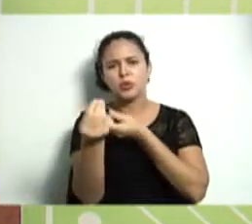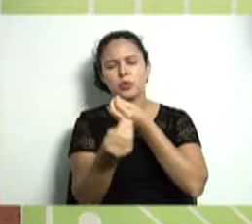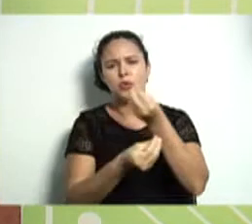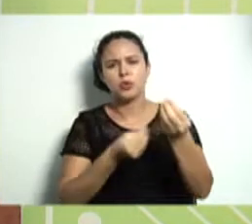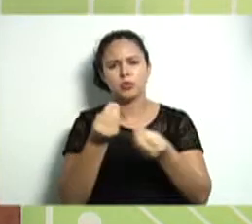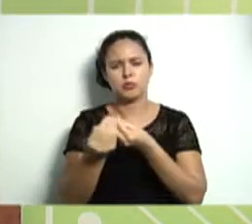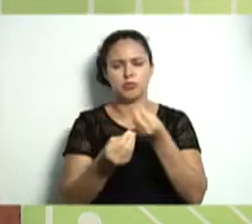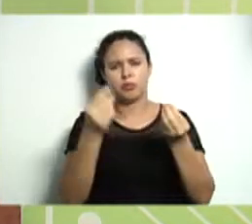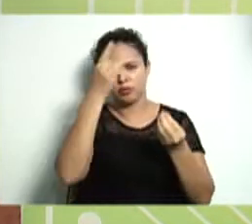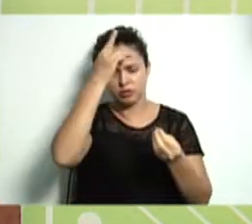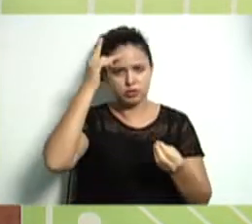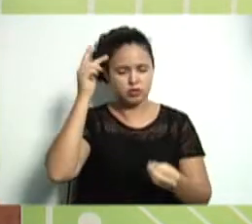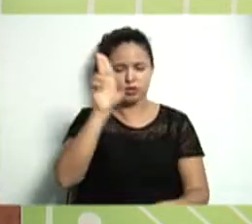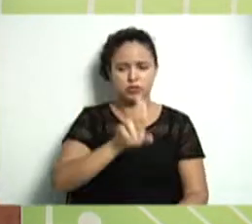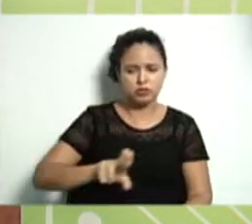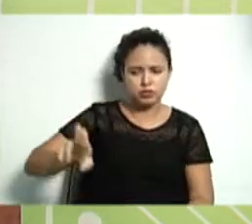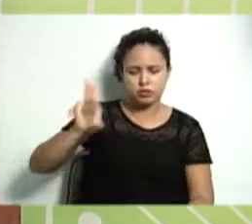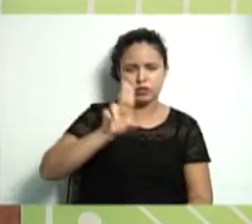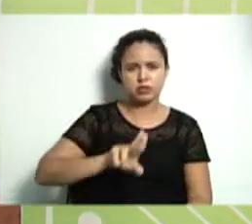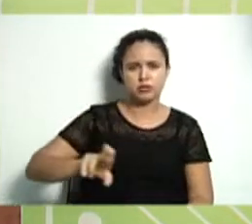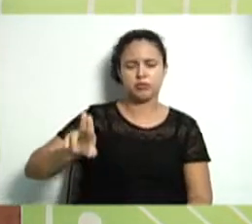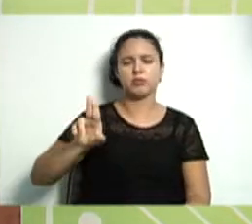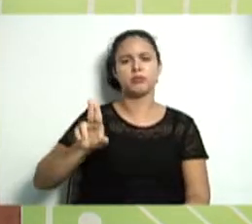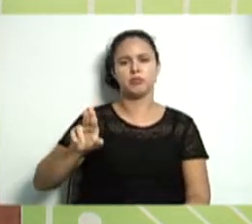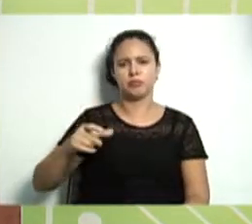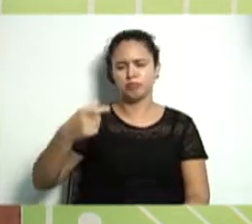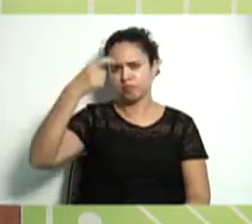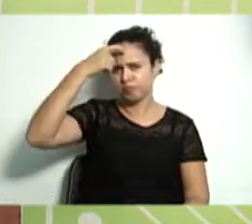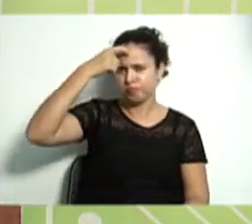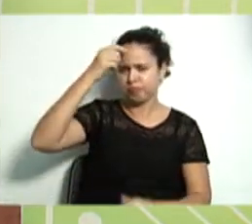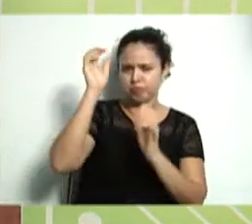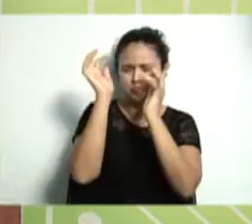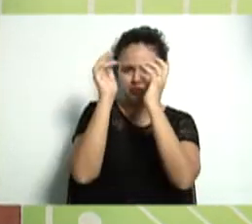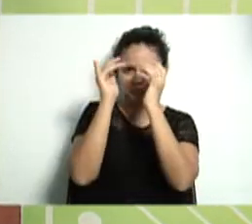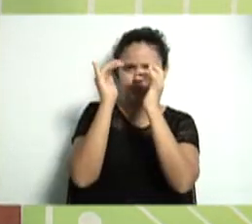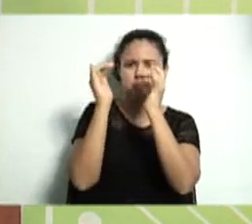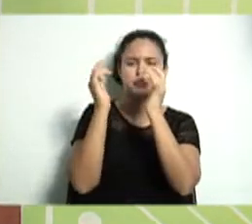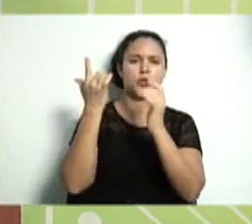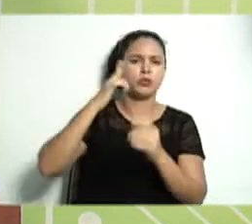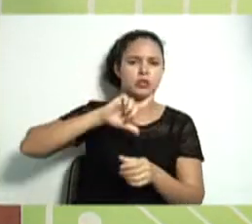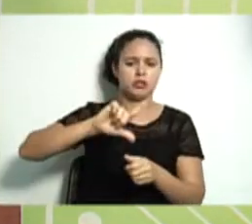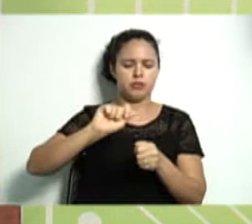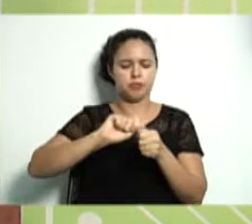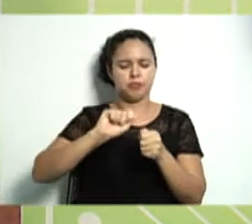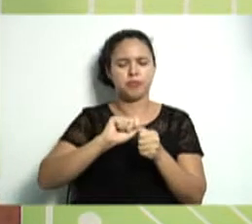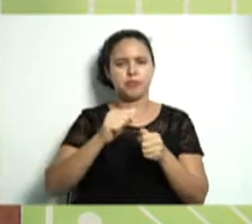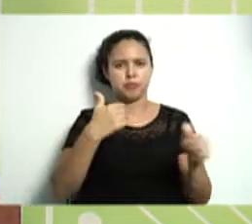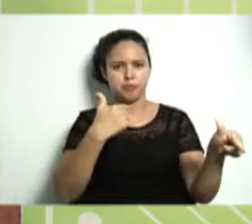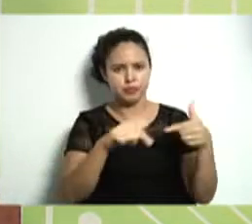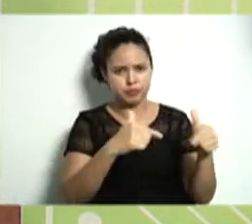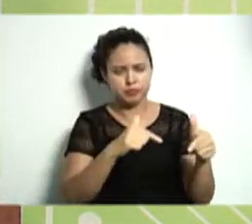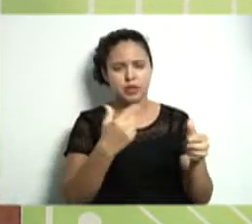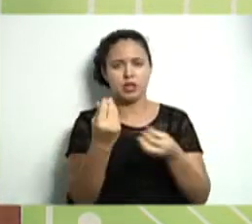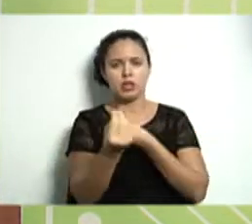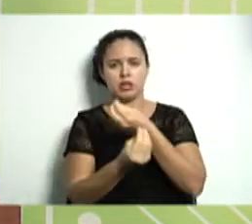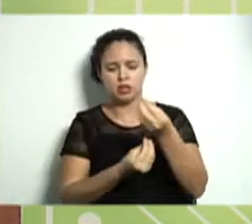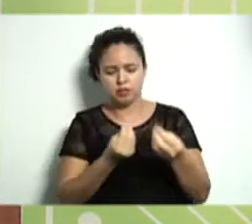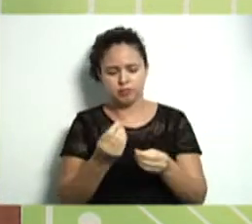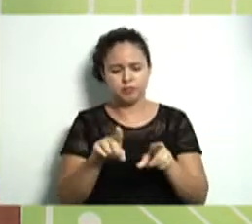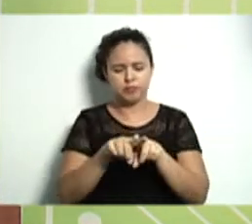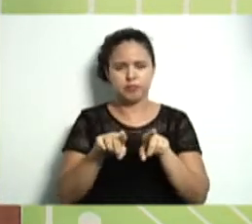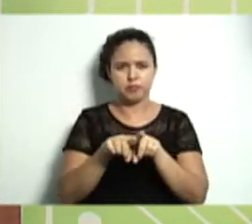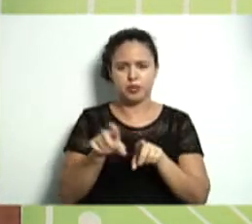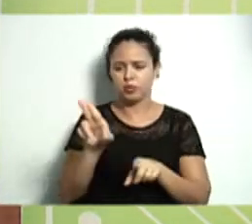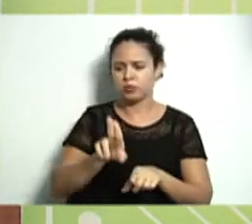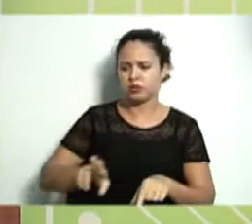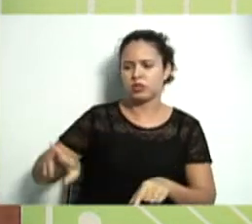homem vai utilizar a capacidade que ele tem para realizar trabalho e vai utilizar os meios que ele tem para